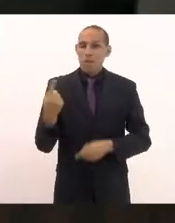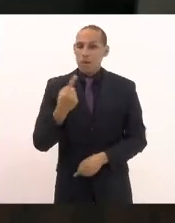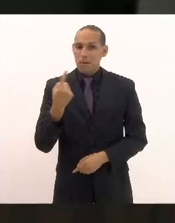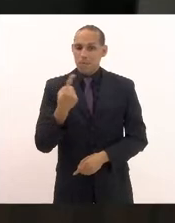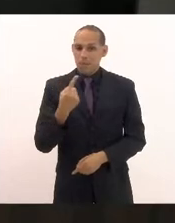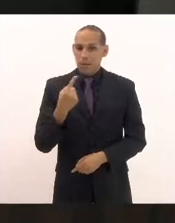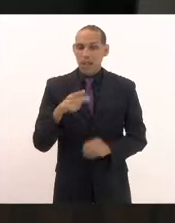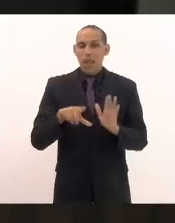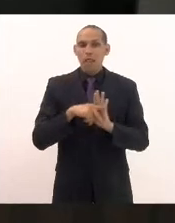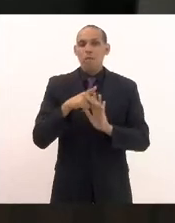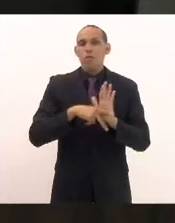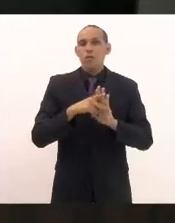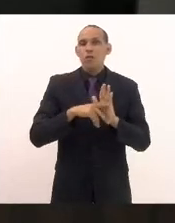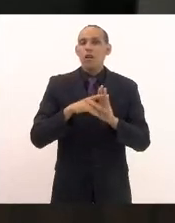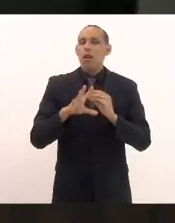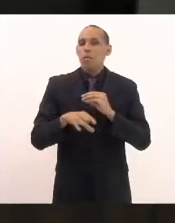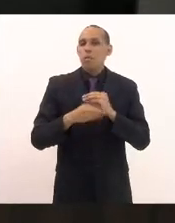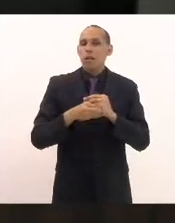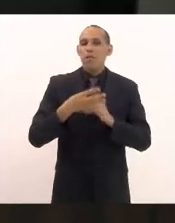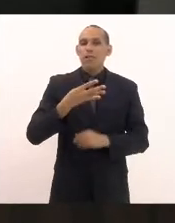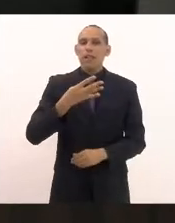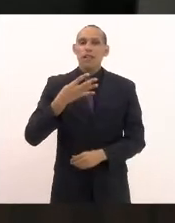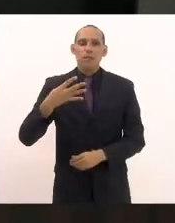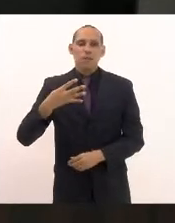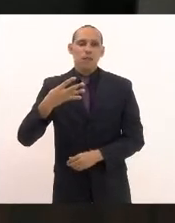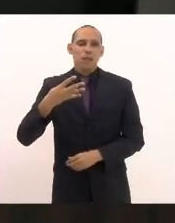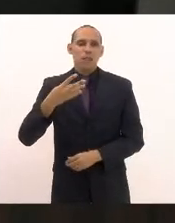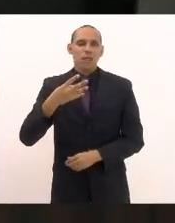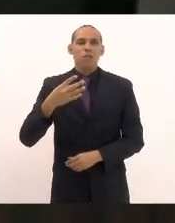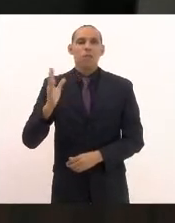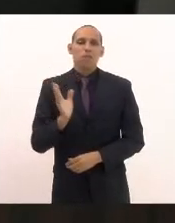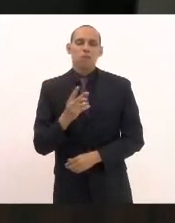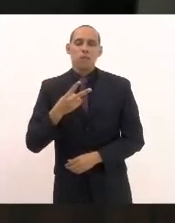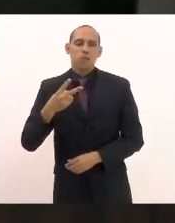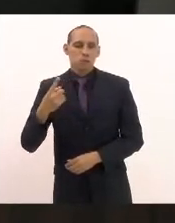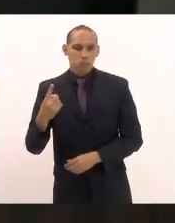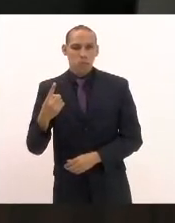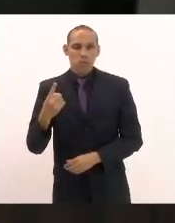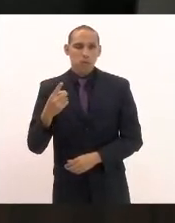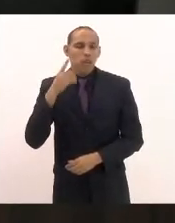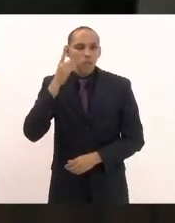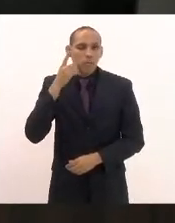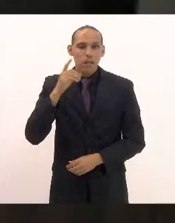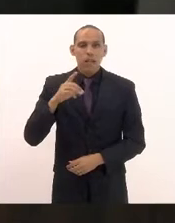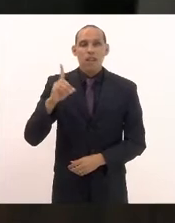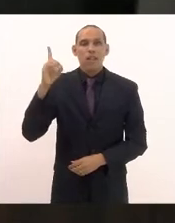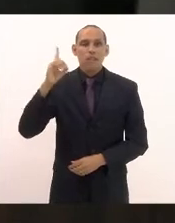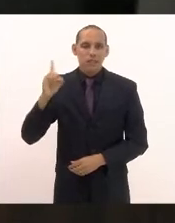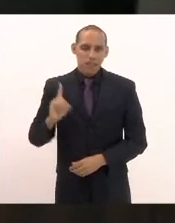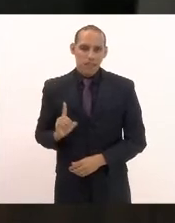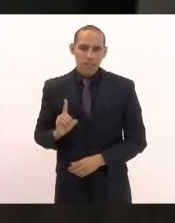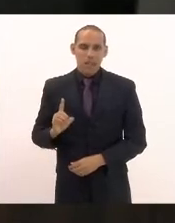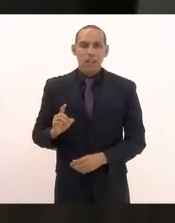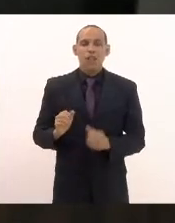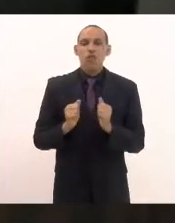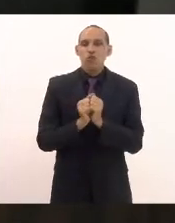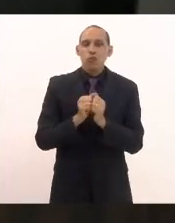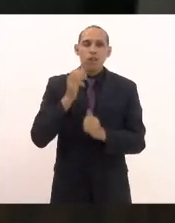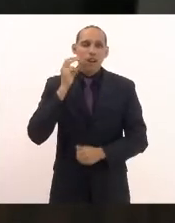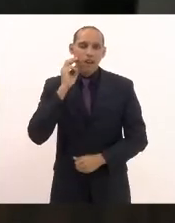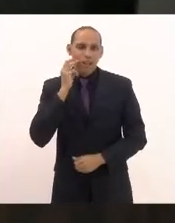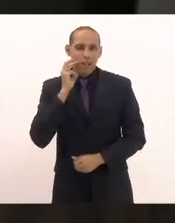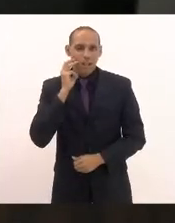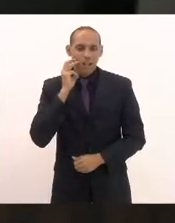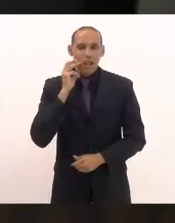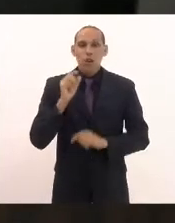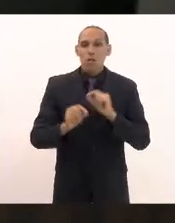de lei complementar número 44/2021, de autoria do deputado, da deputada Dânio Monteiro e Valdeque Carneiro, que dispõe